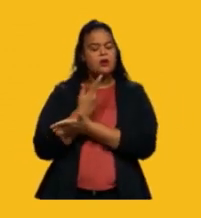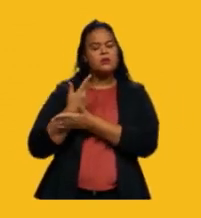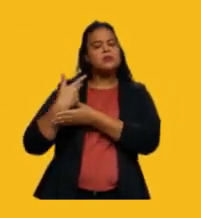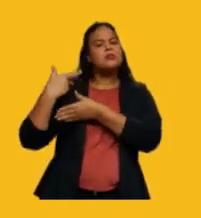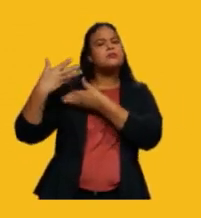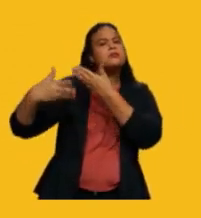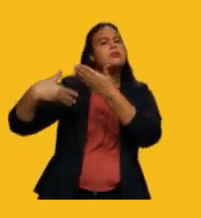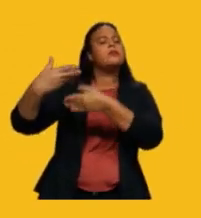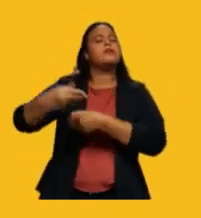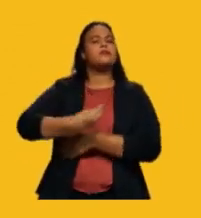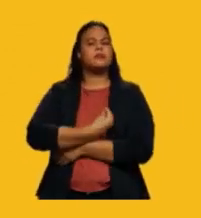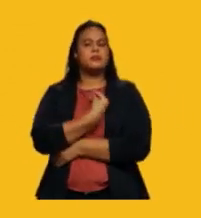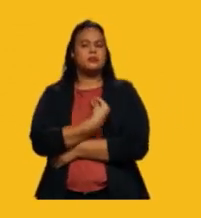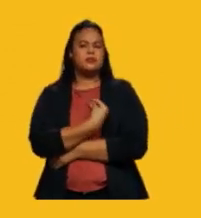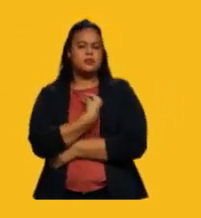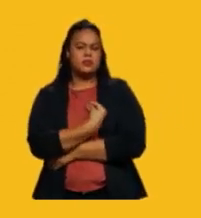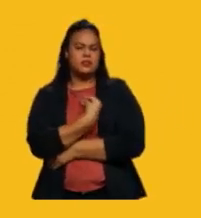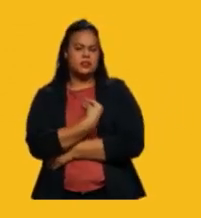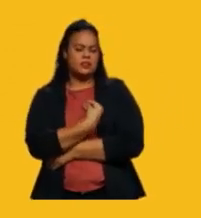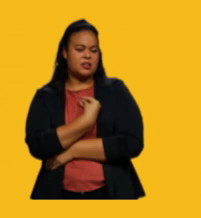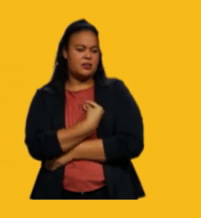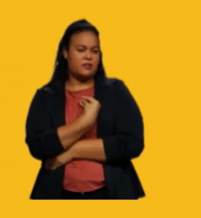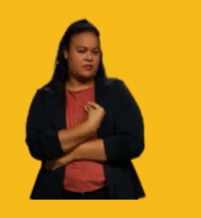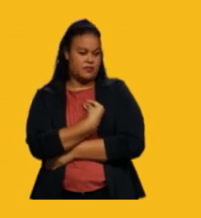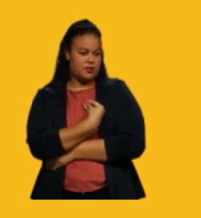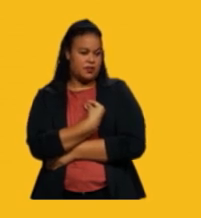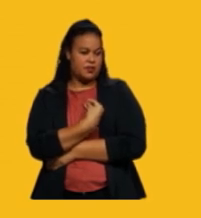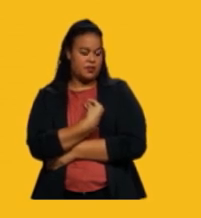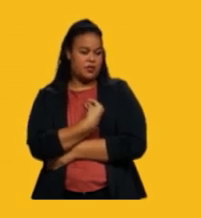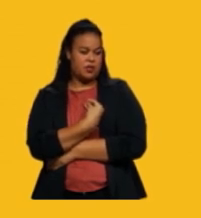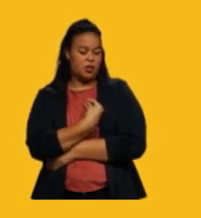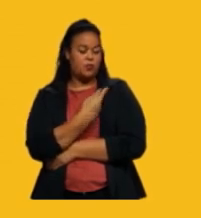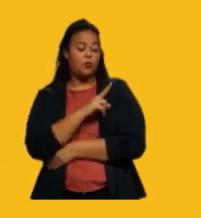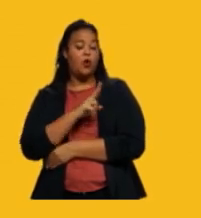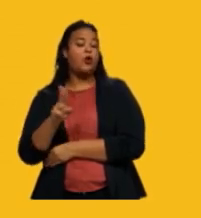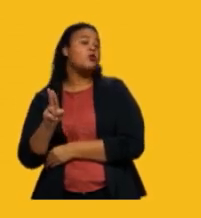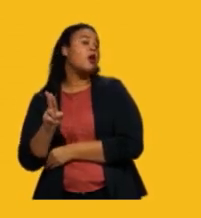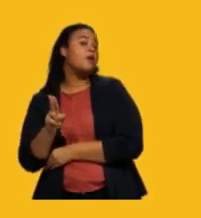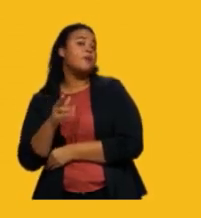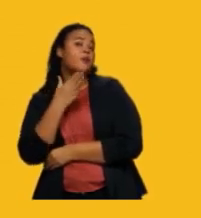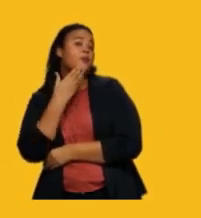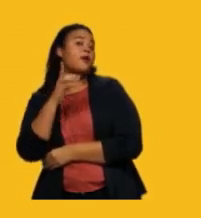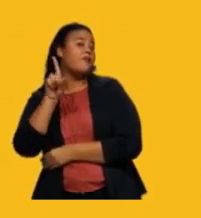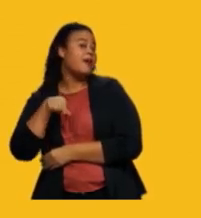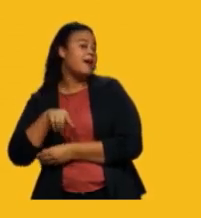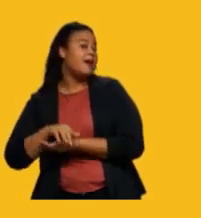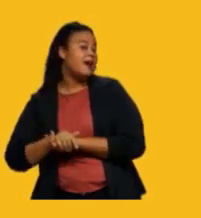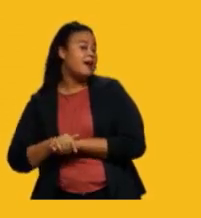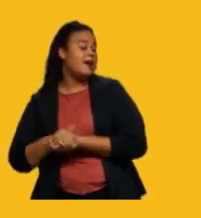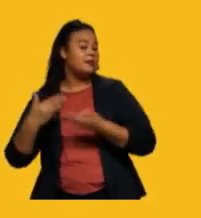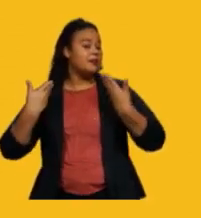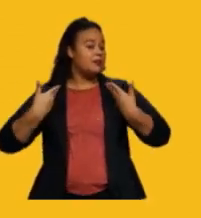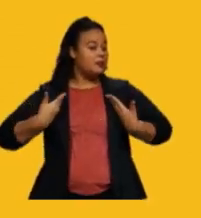sexuais secundárias aparecem é denominado puberdade. Falamos isso aqui, né?